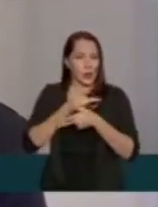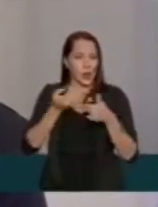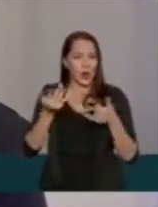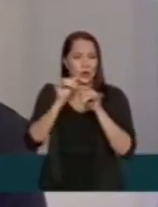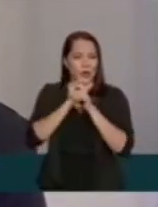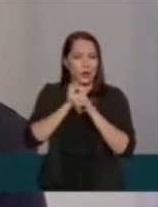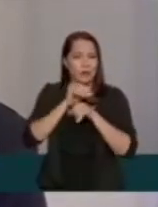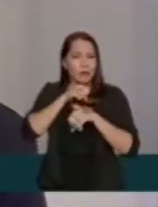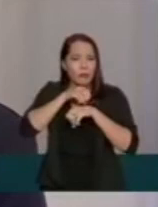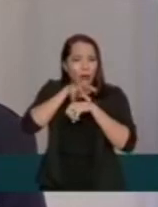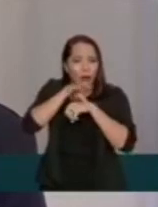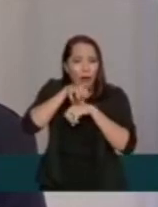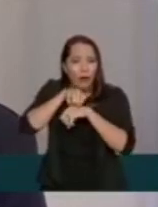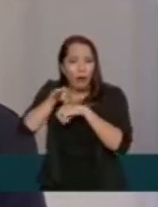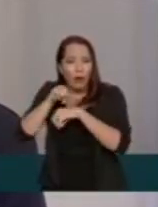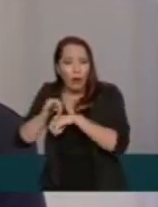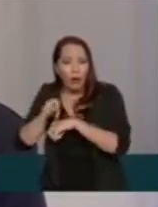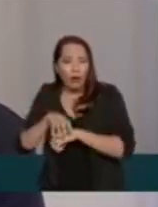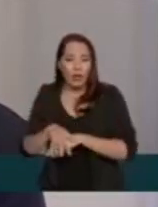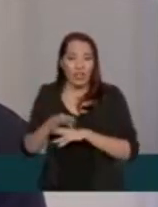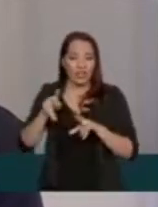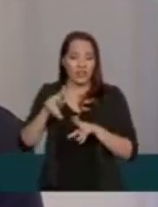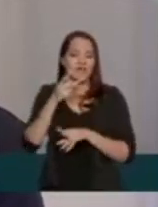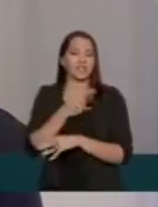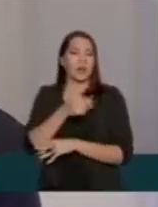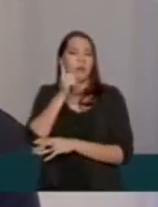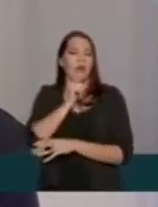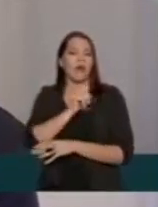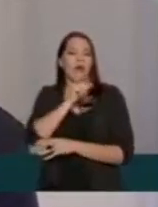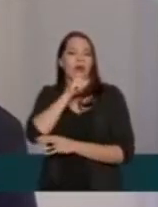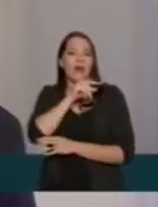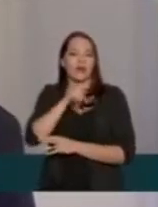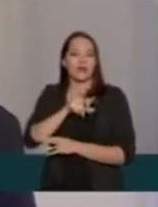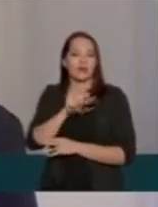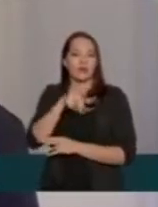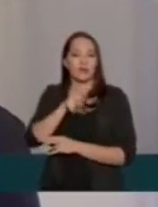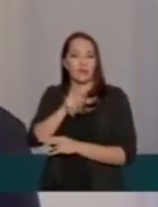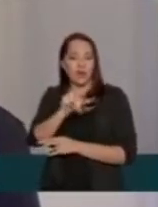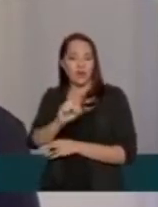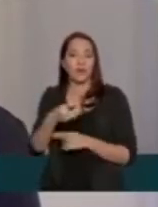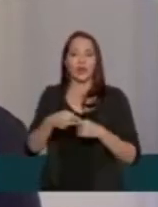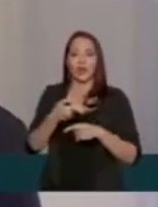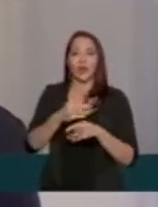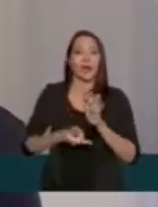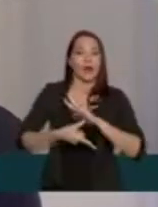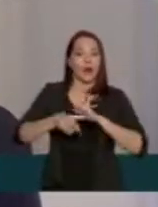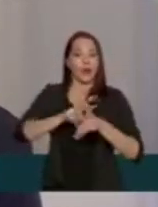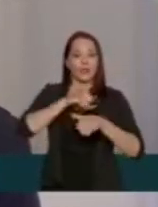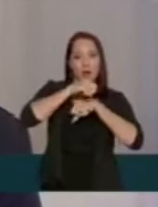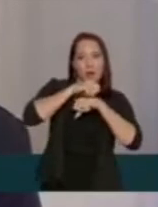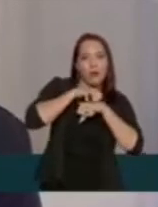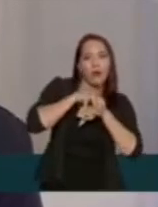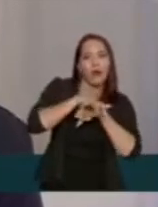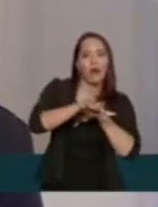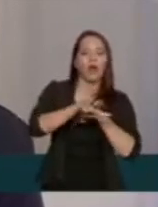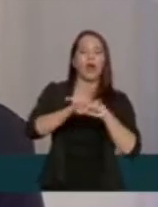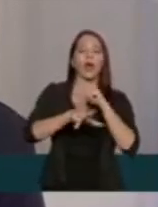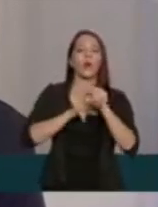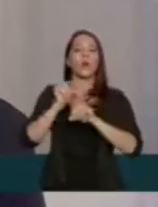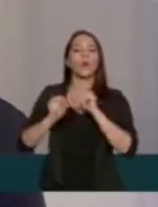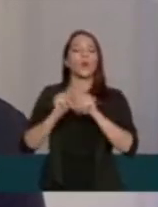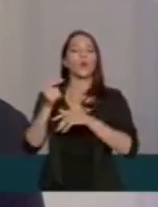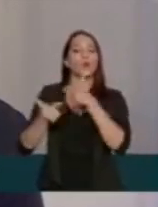a deputada Zambelli, até chamada de Mãe Zambelli, porque ela anuncia com antecedência as operações da Polícia